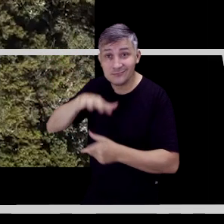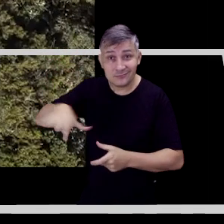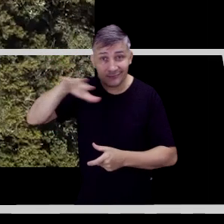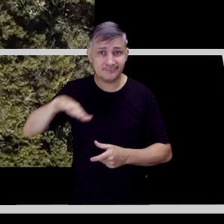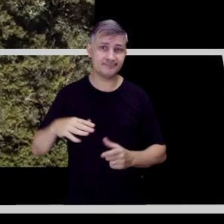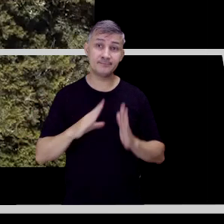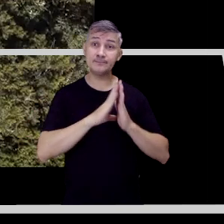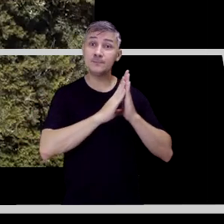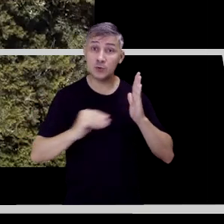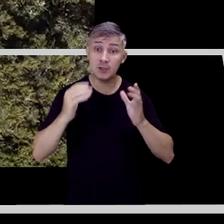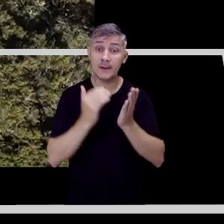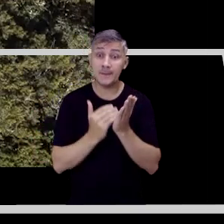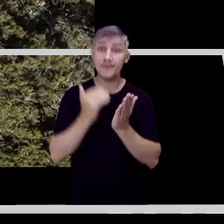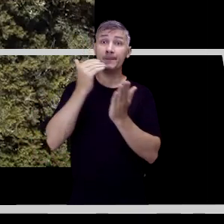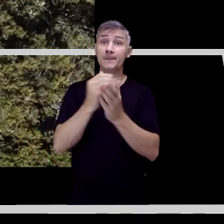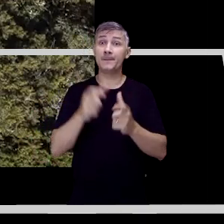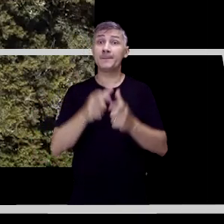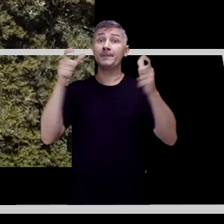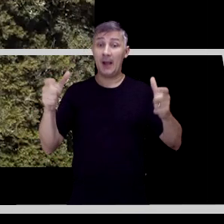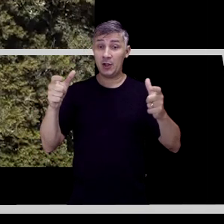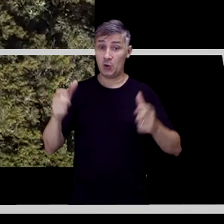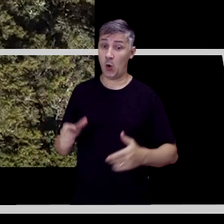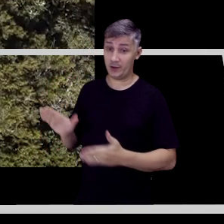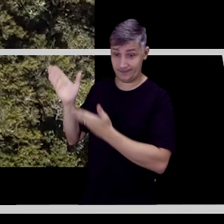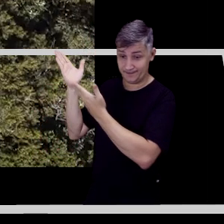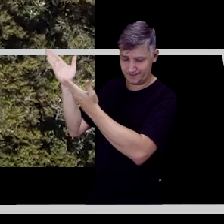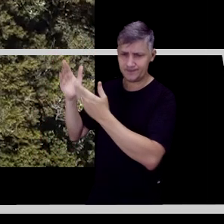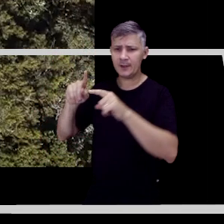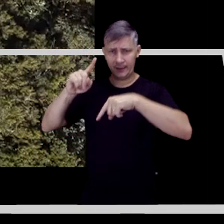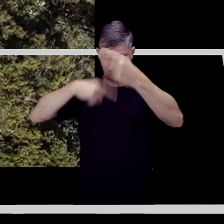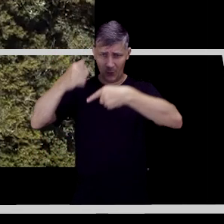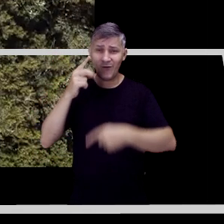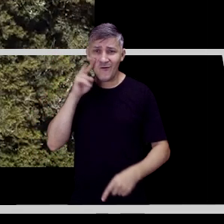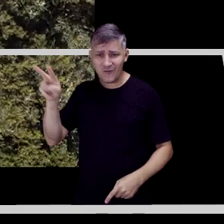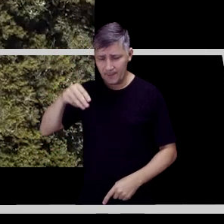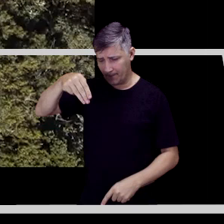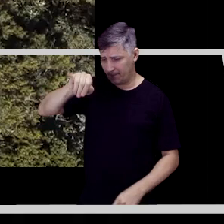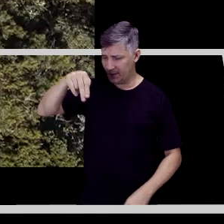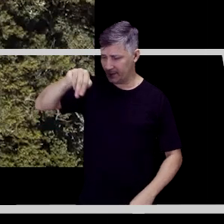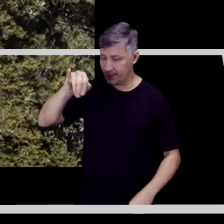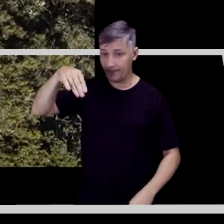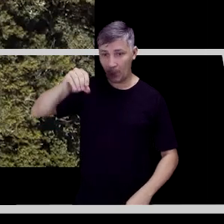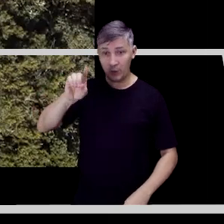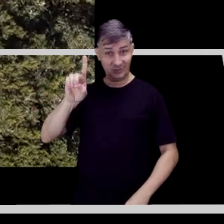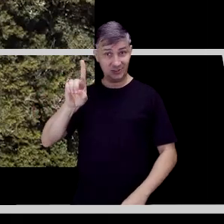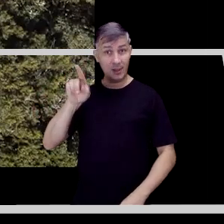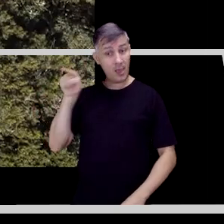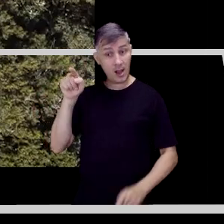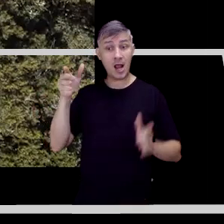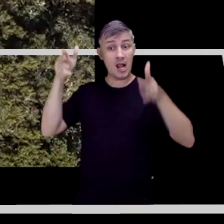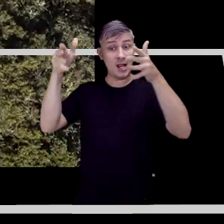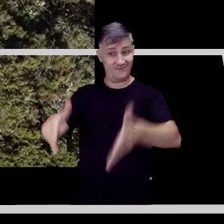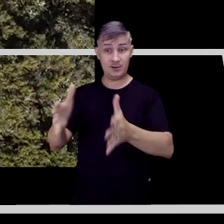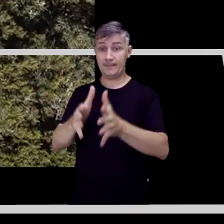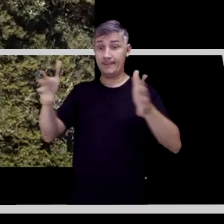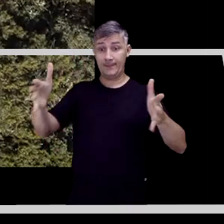modelos maiores da Minimod, que a gente chama de Retreat. Mais adiante vocês vão ver que a Minimod ela é levada